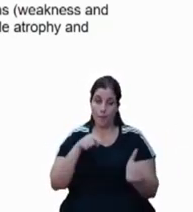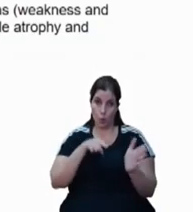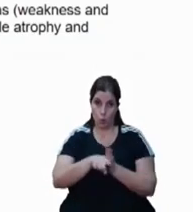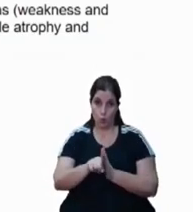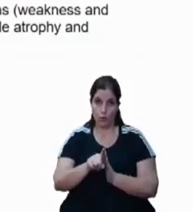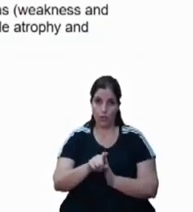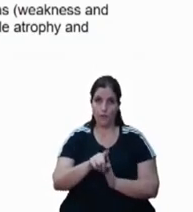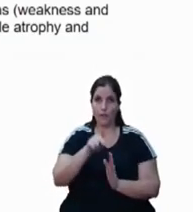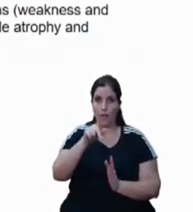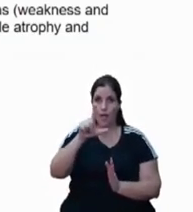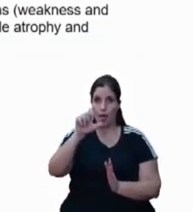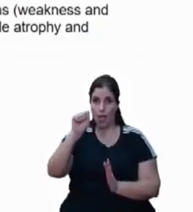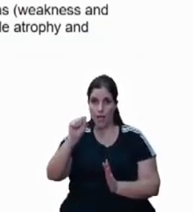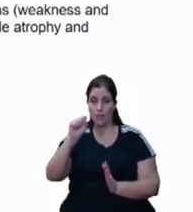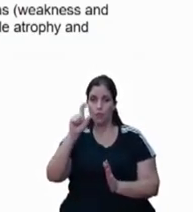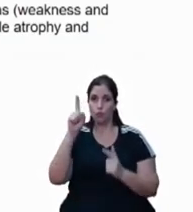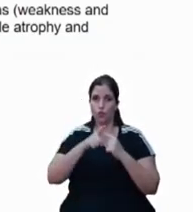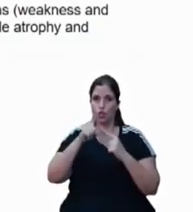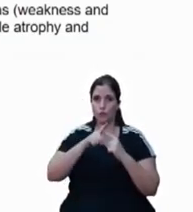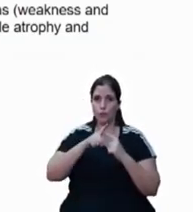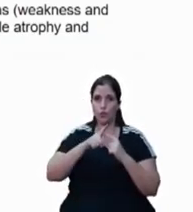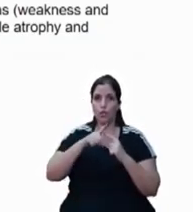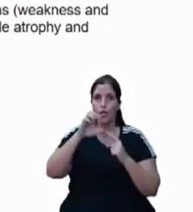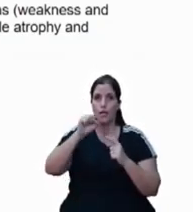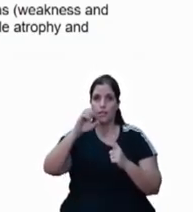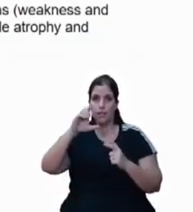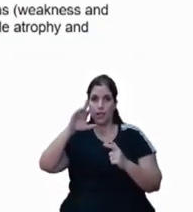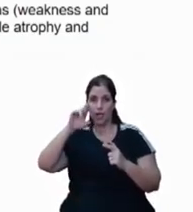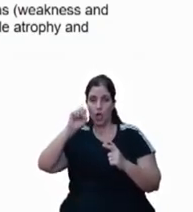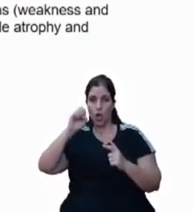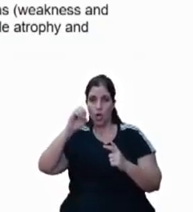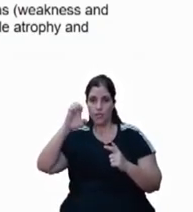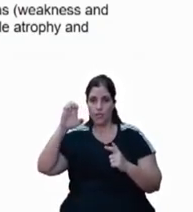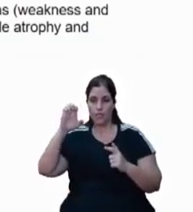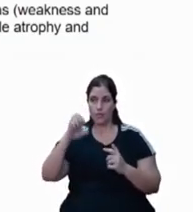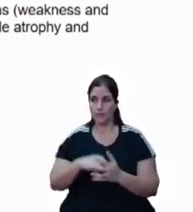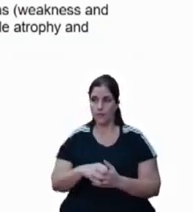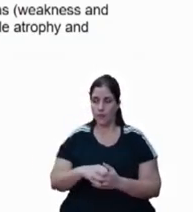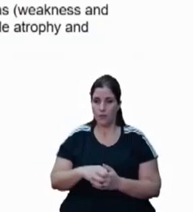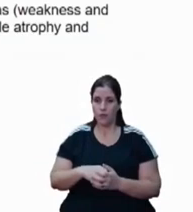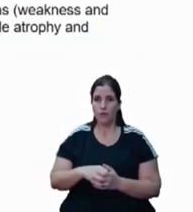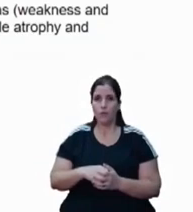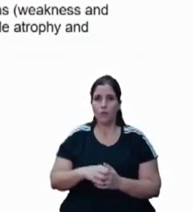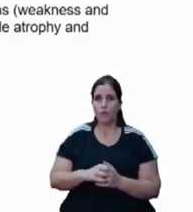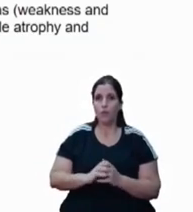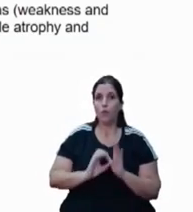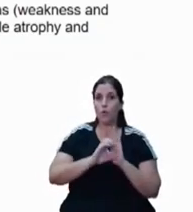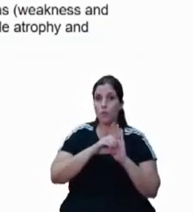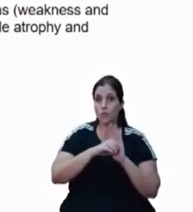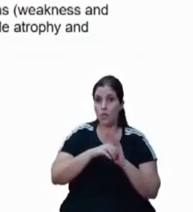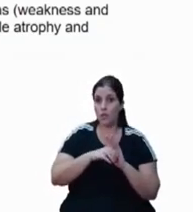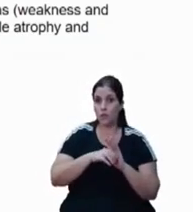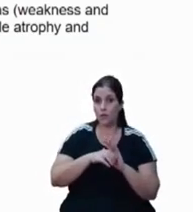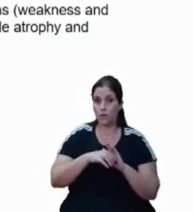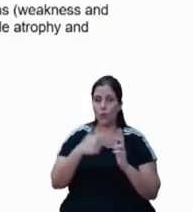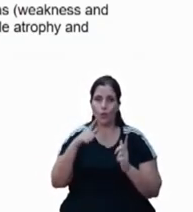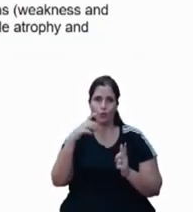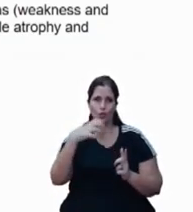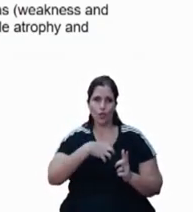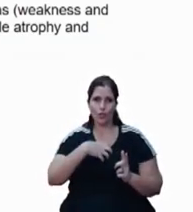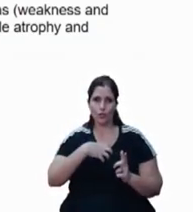a PLS é um tipo de esclerose lateral amiotrófica. O consenso é que PLS típico não é uma forma de